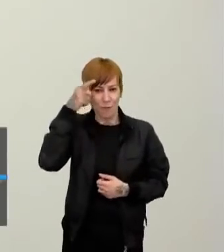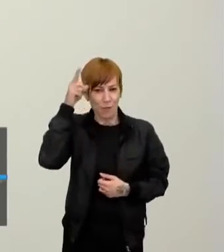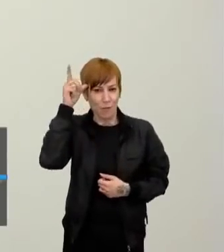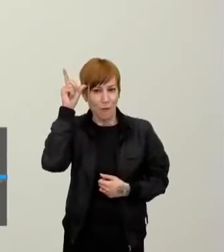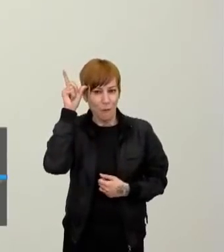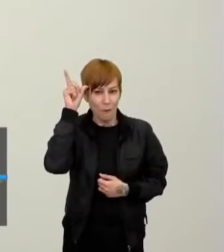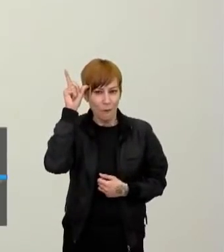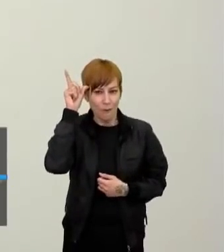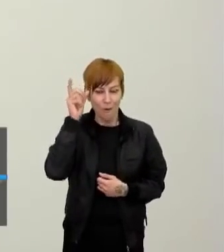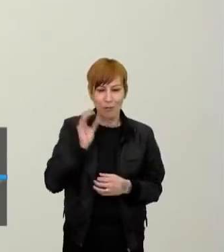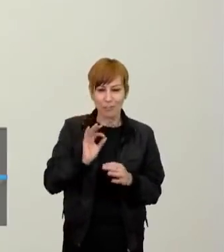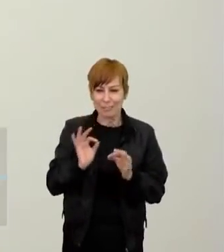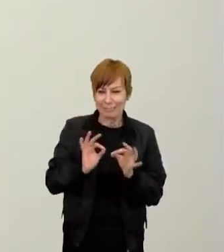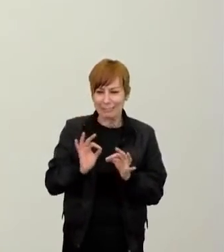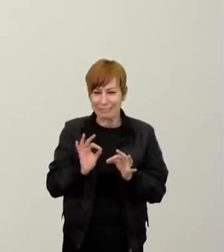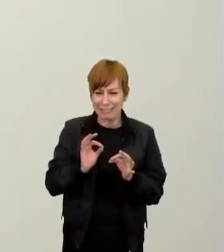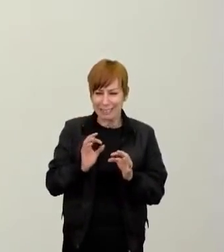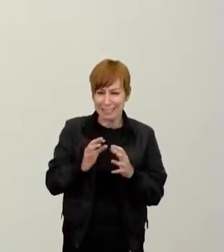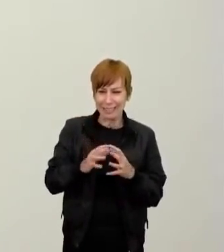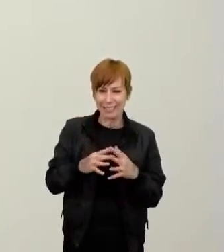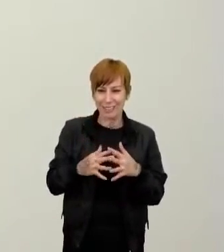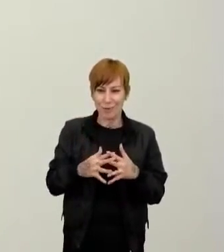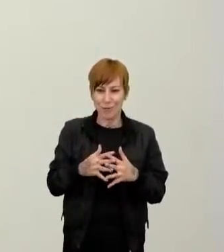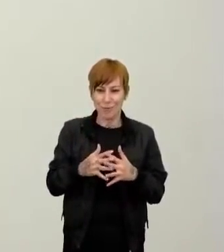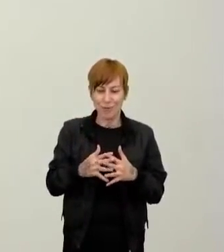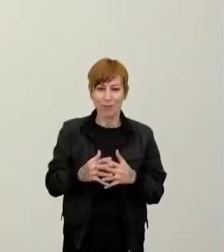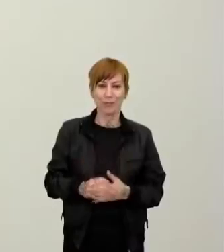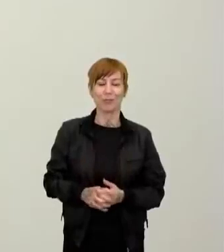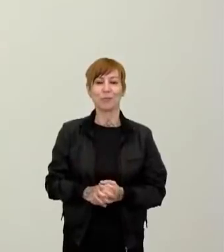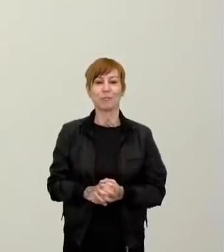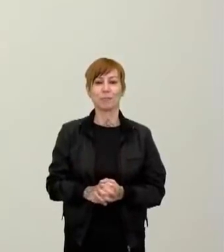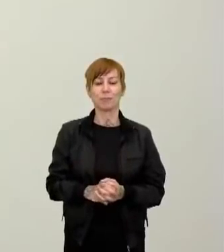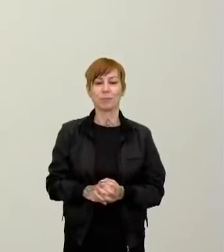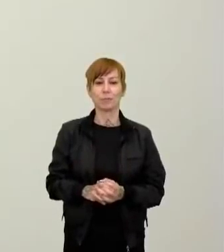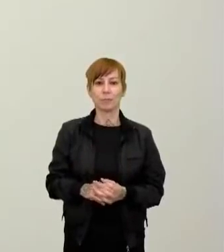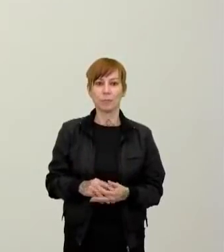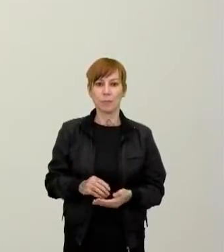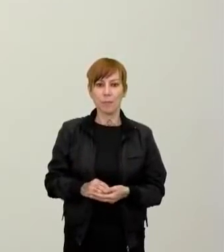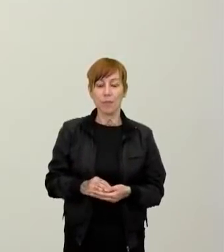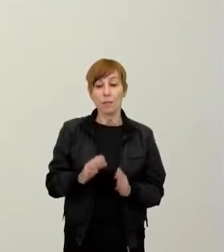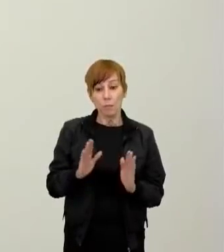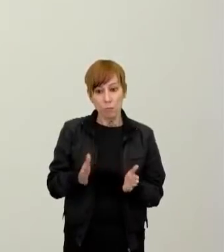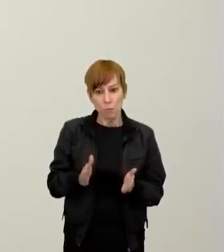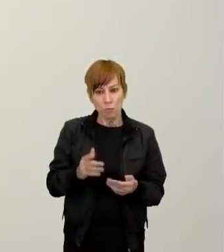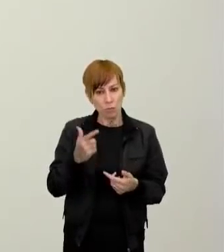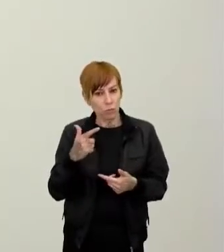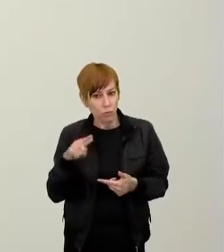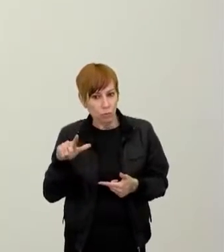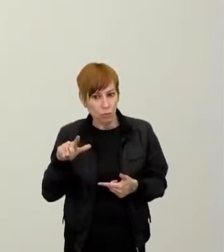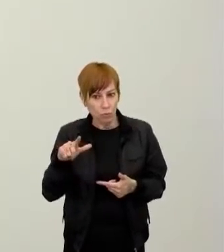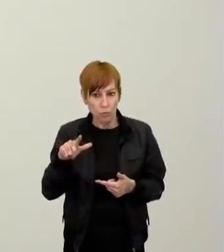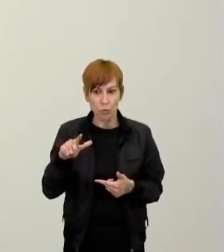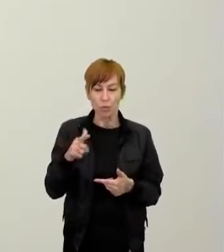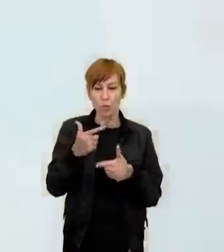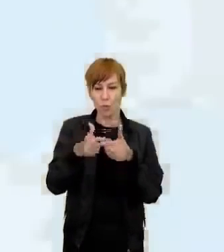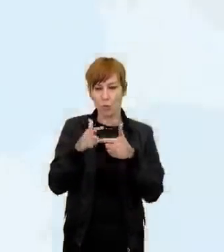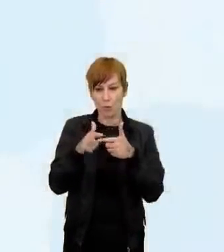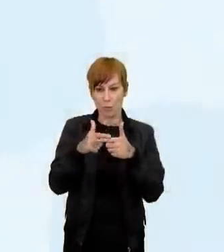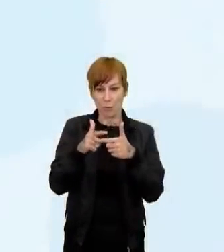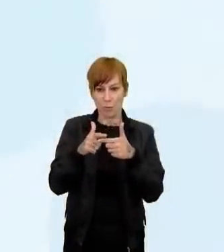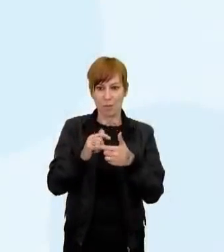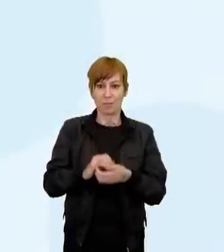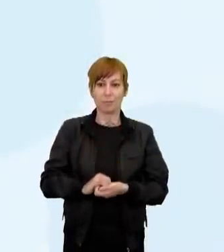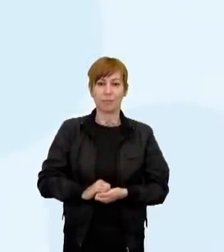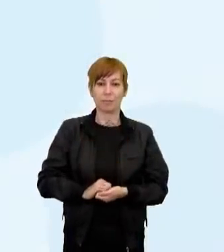nossos desalinhamentos aqui, né? Com essa canetinha. Então, hoje eu vou fazer de novo para vocês esse problema, tá certo? Então, é assim, ó, olho na